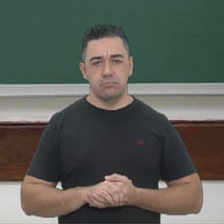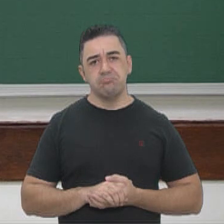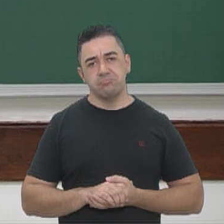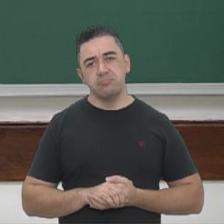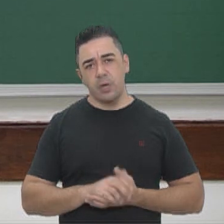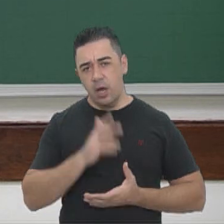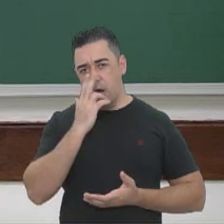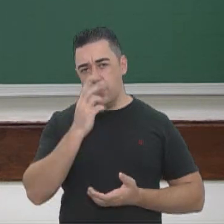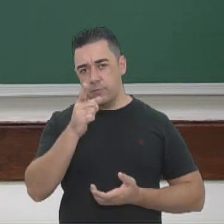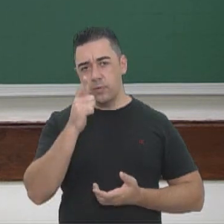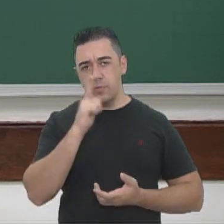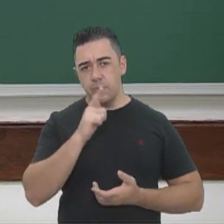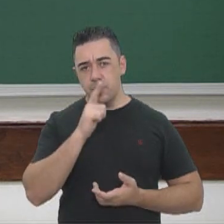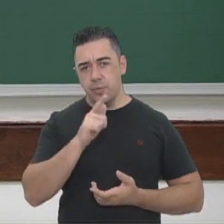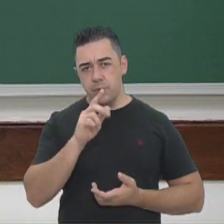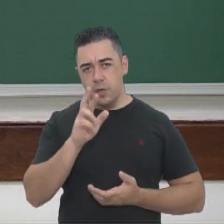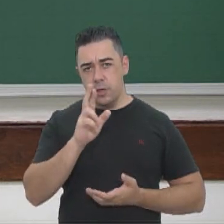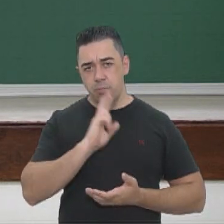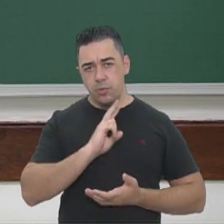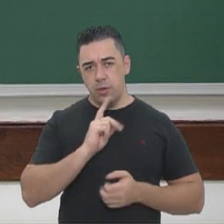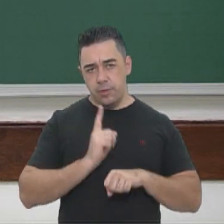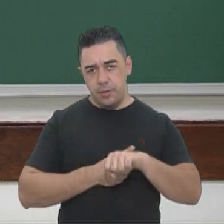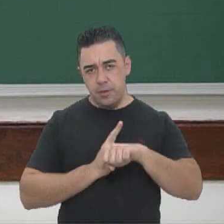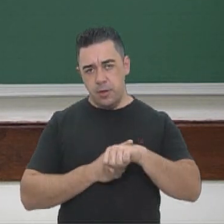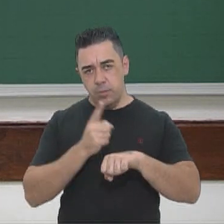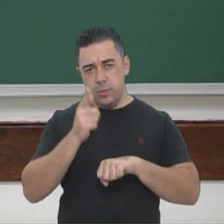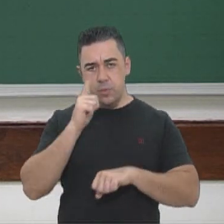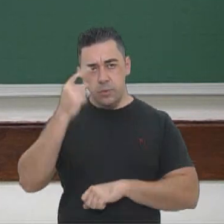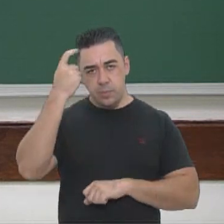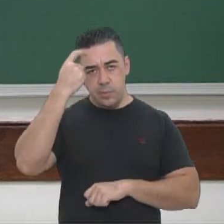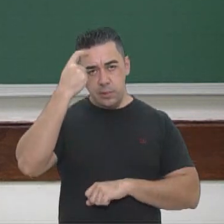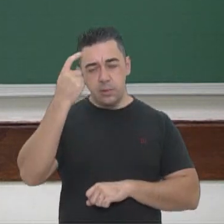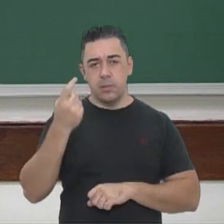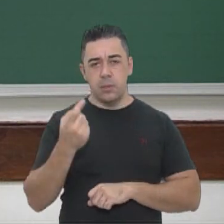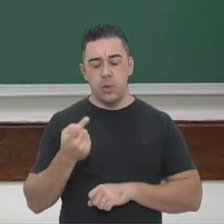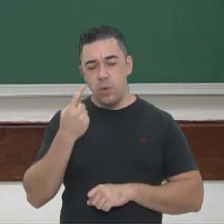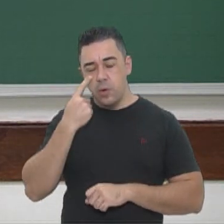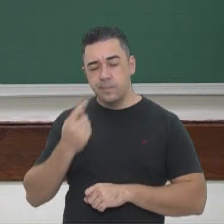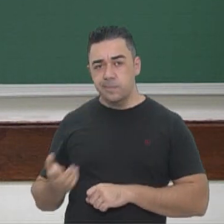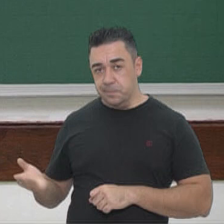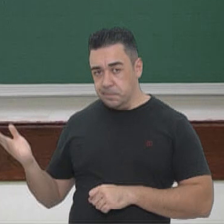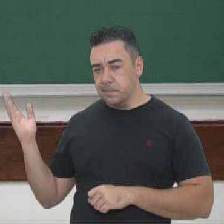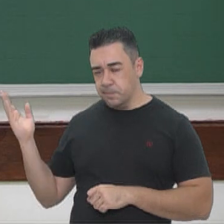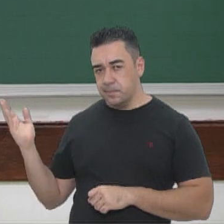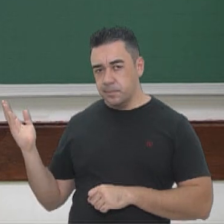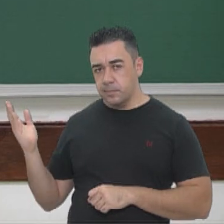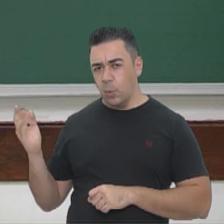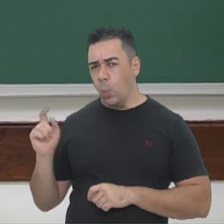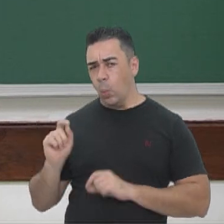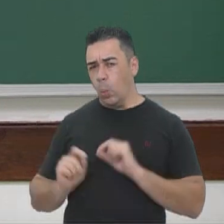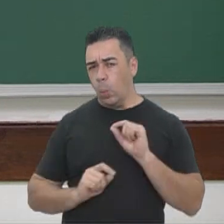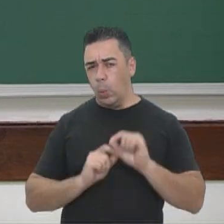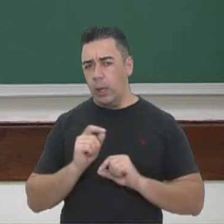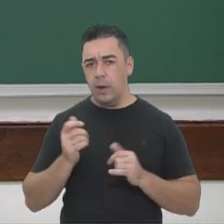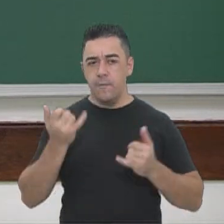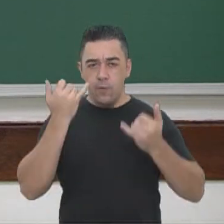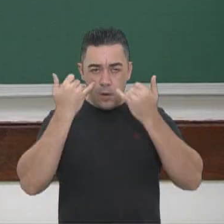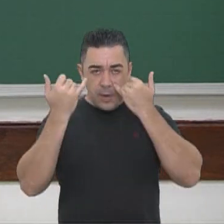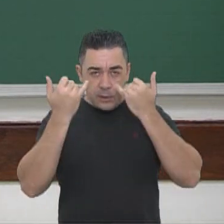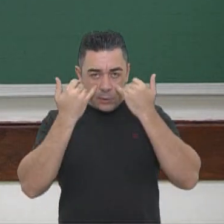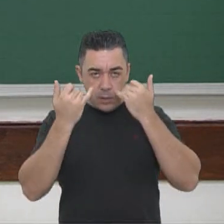Acredito que você já tenha tido tempo aí para pensar um pouquinho. Vamos lá. O que diz aqui as